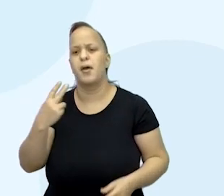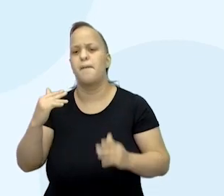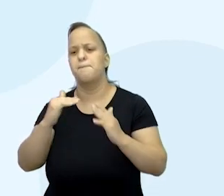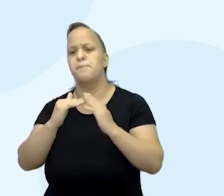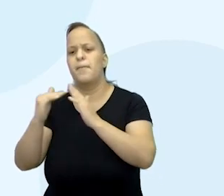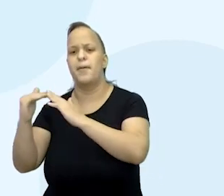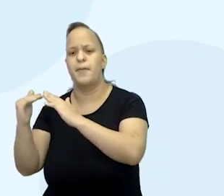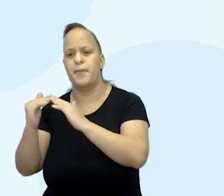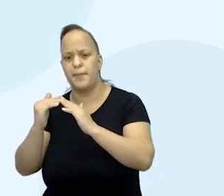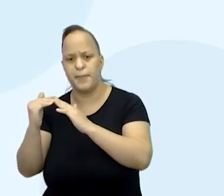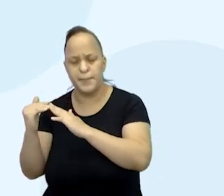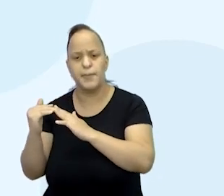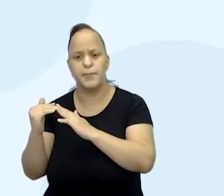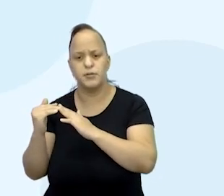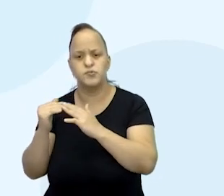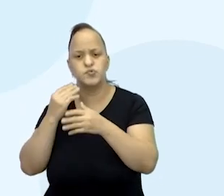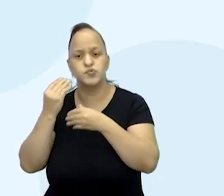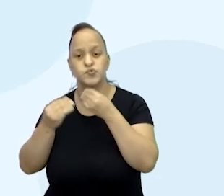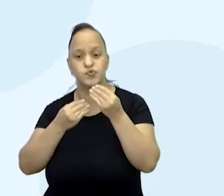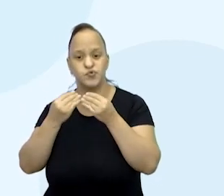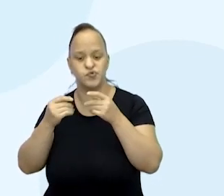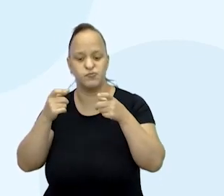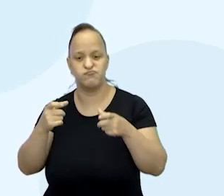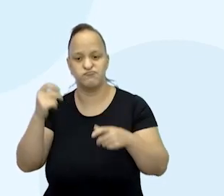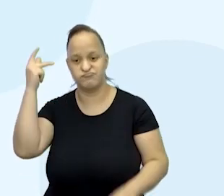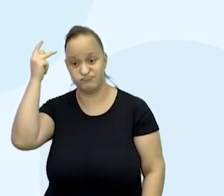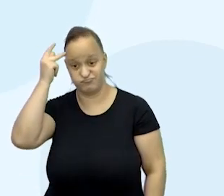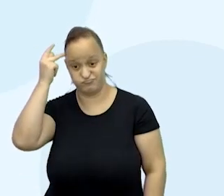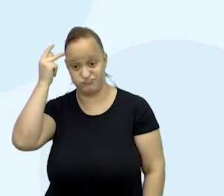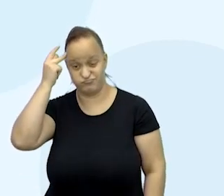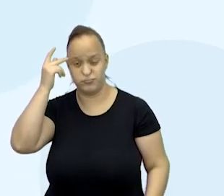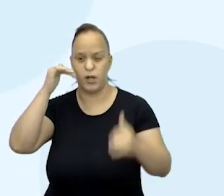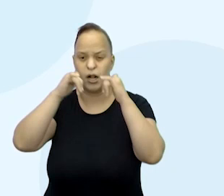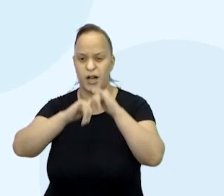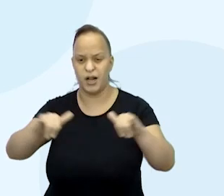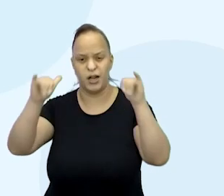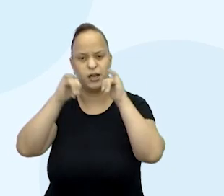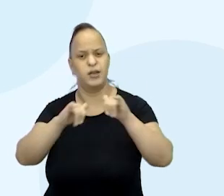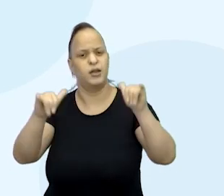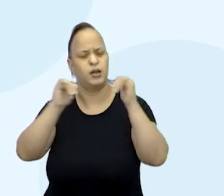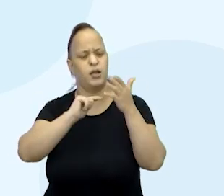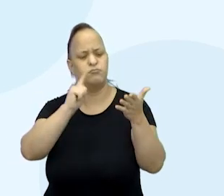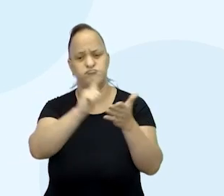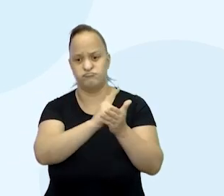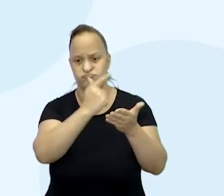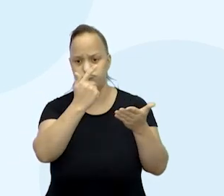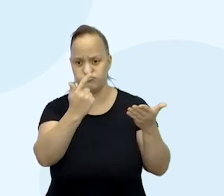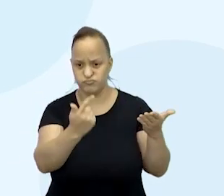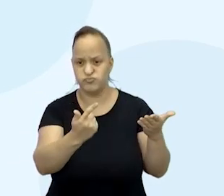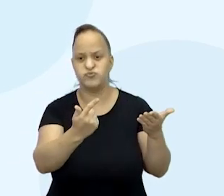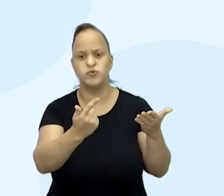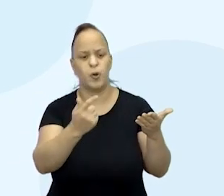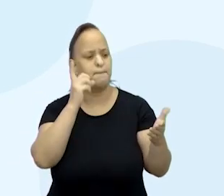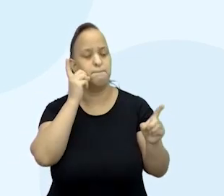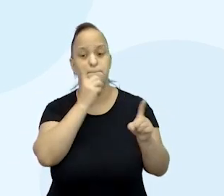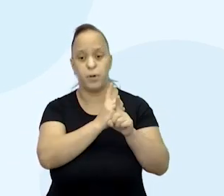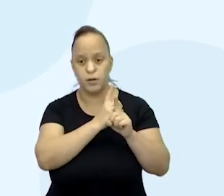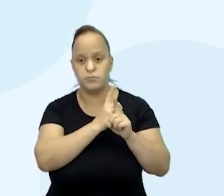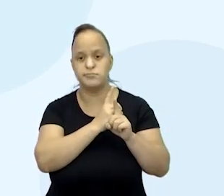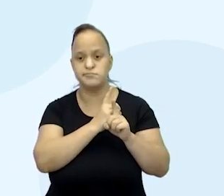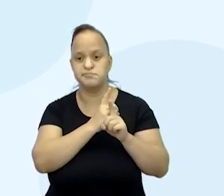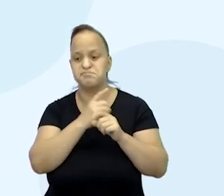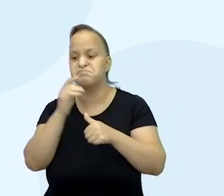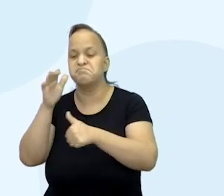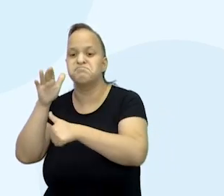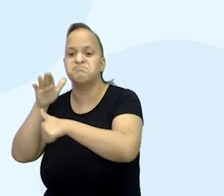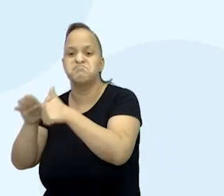do estado de São Paulo, tá? Então, essas propagandas a gente via bastante nos jornais. Na primeira delas, nós